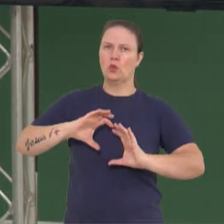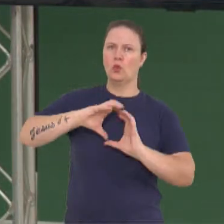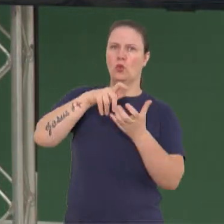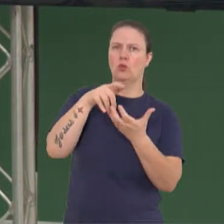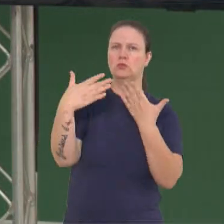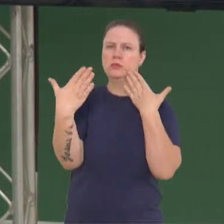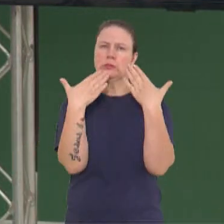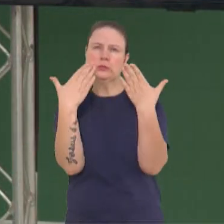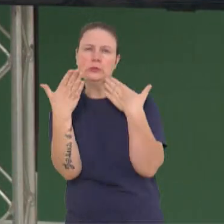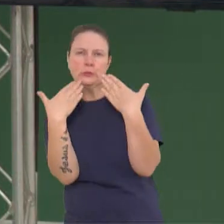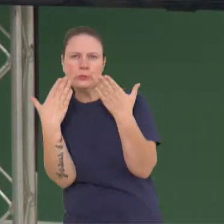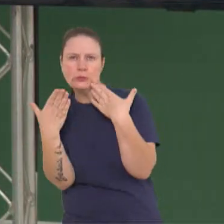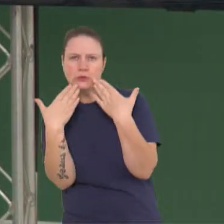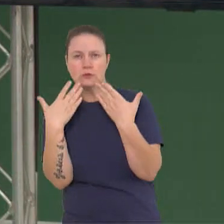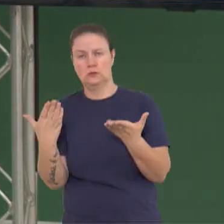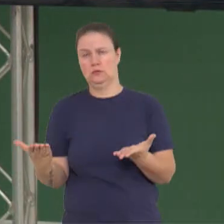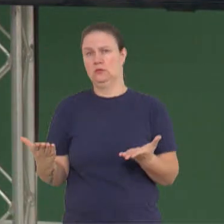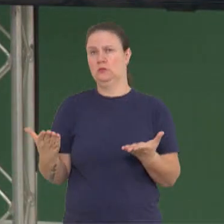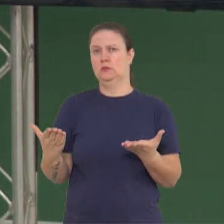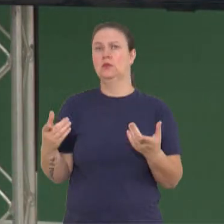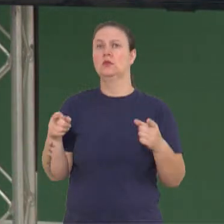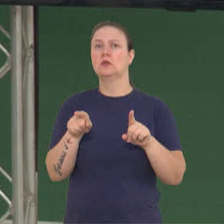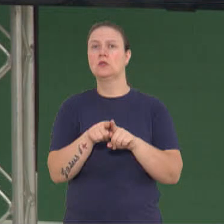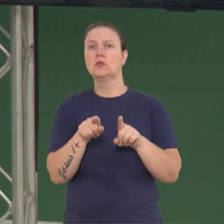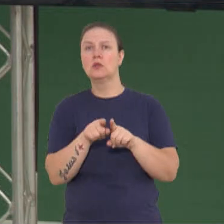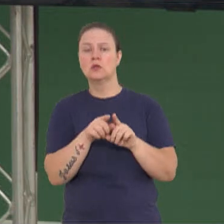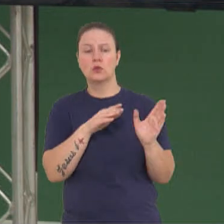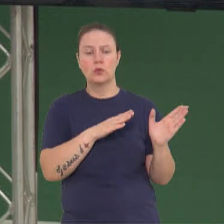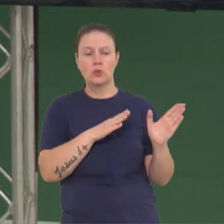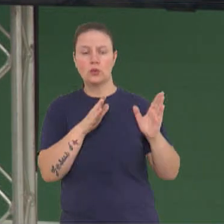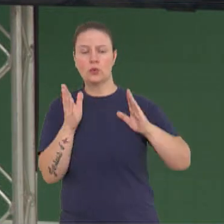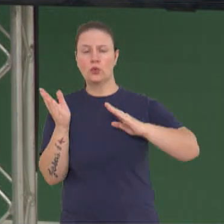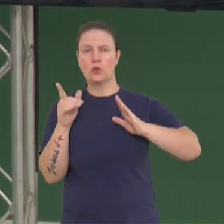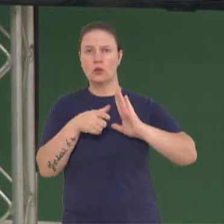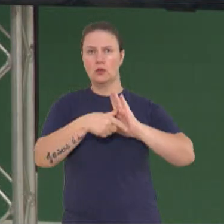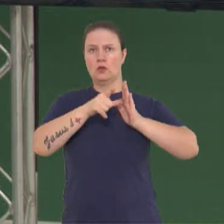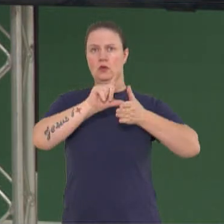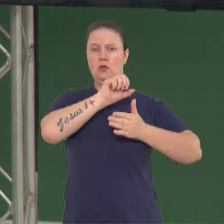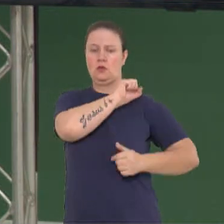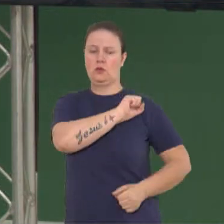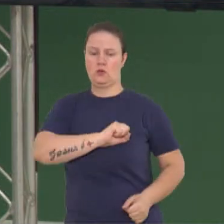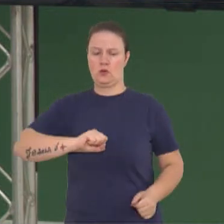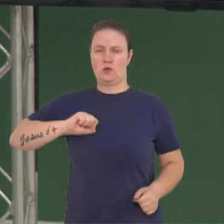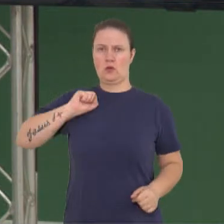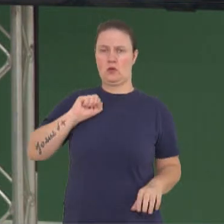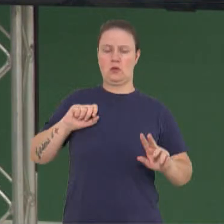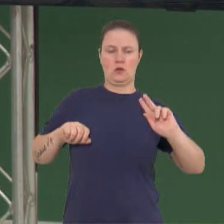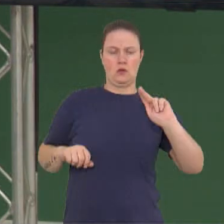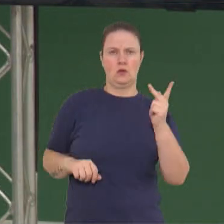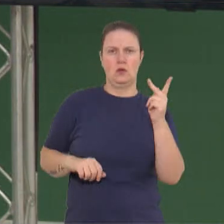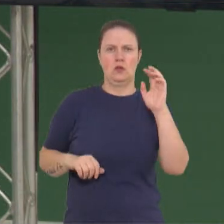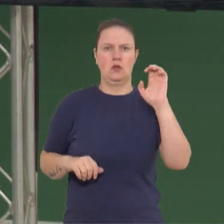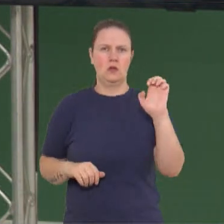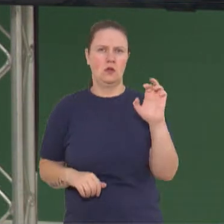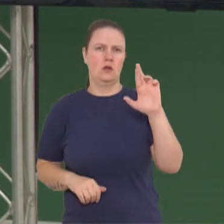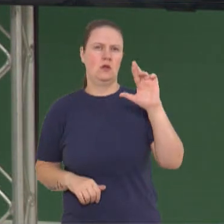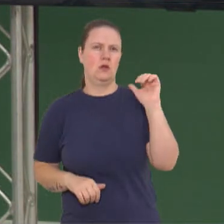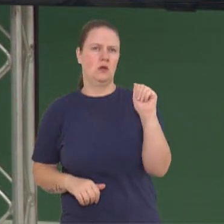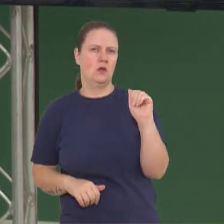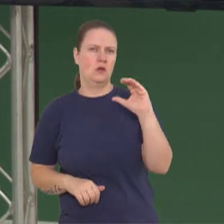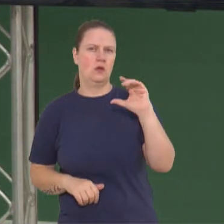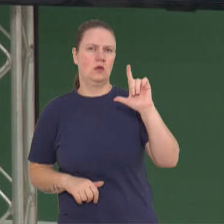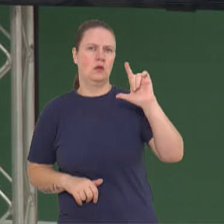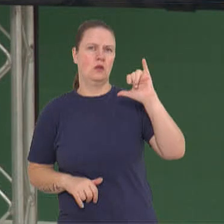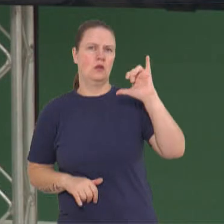melhor filósofo da antiguidade para ele se apegar desse período pré-socrático? O Heráclito, é óbvio. Então, isso